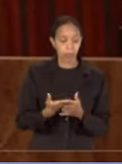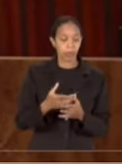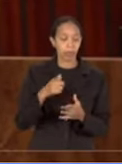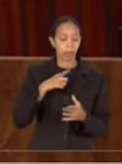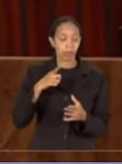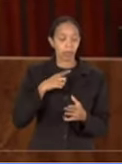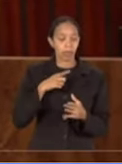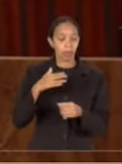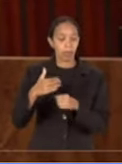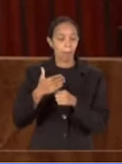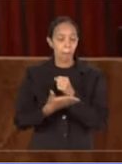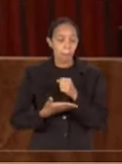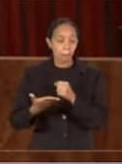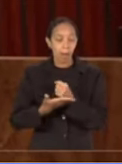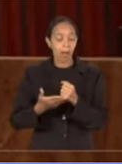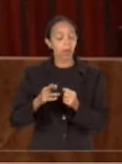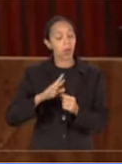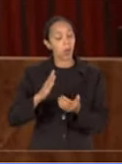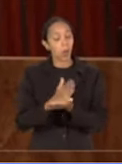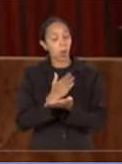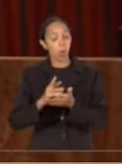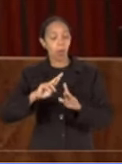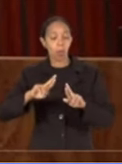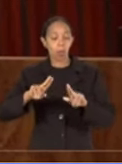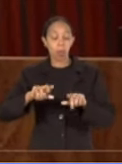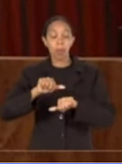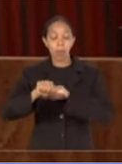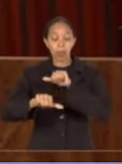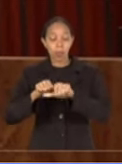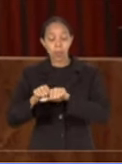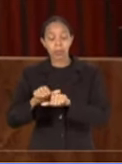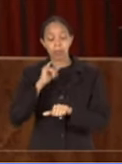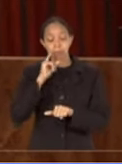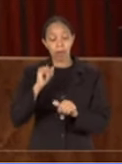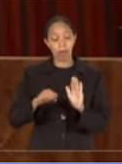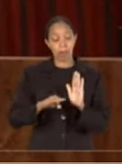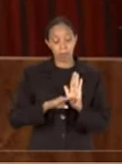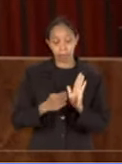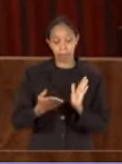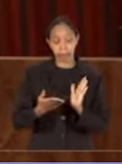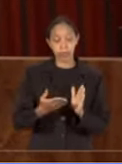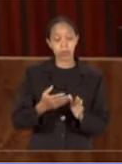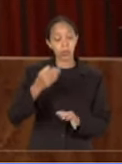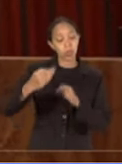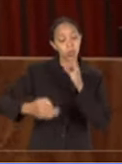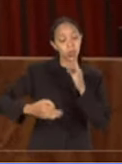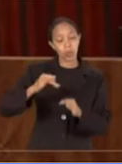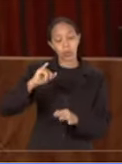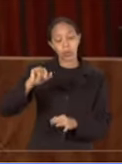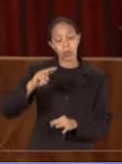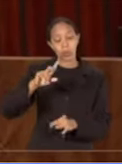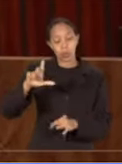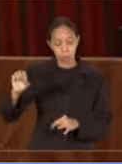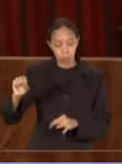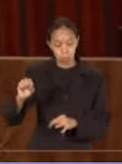fundamentos com alguma variação que cito abaixo. De segundo o juiz Júlio Jacó